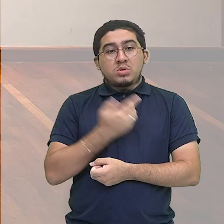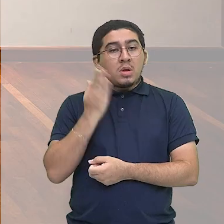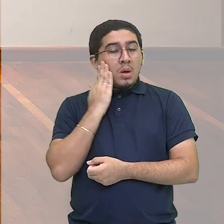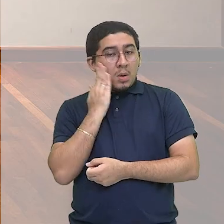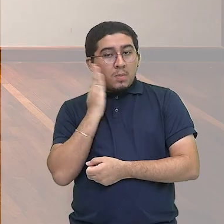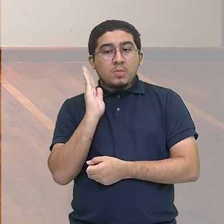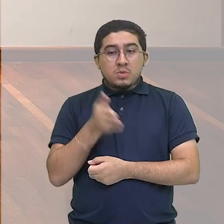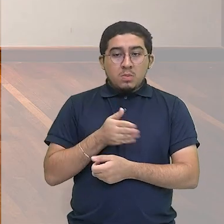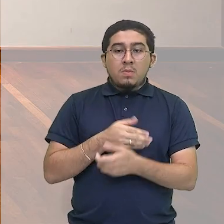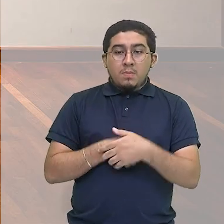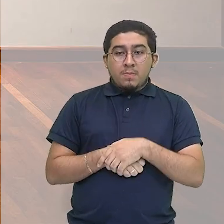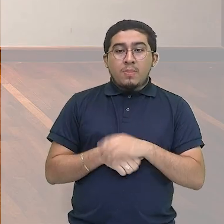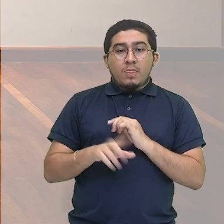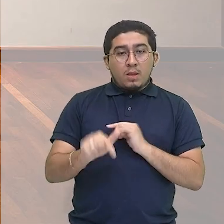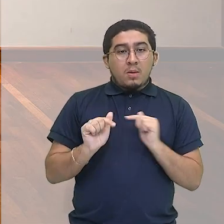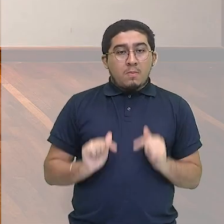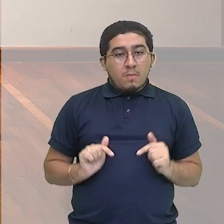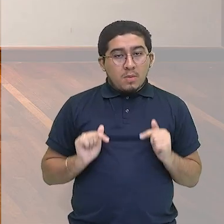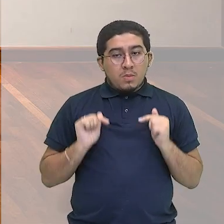essa ação aí,